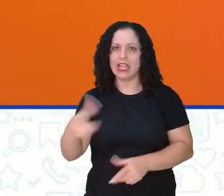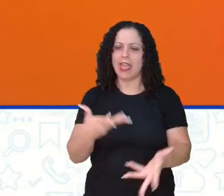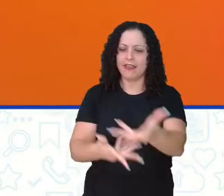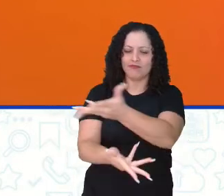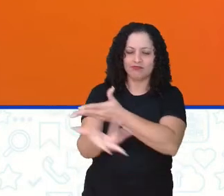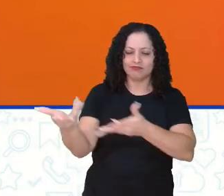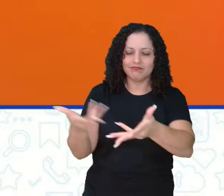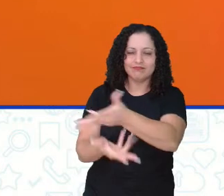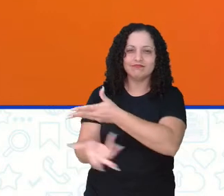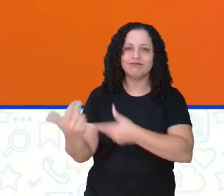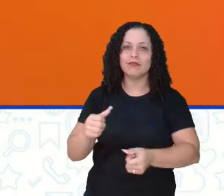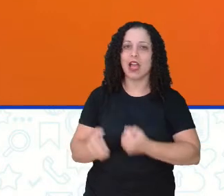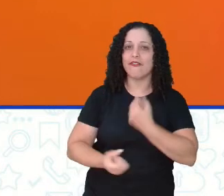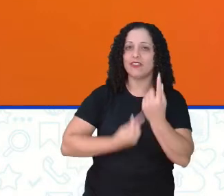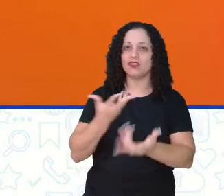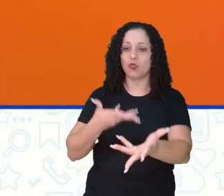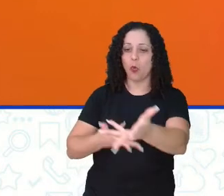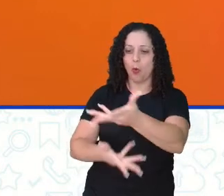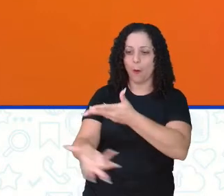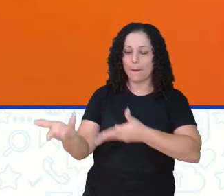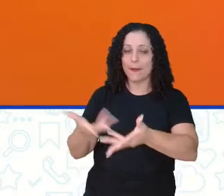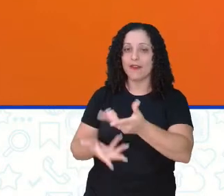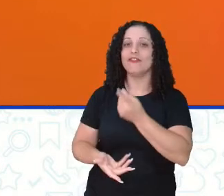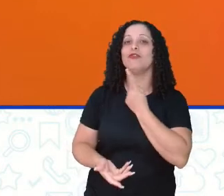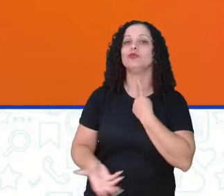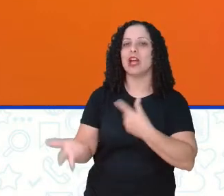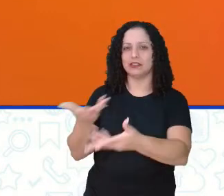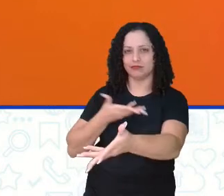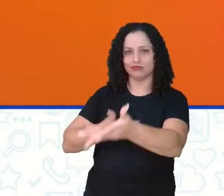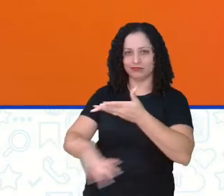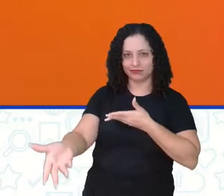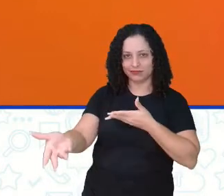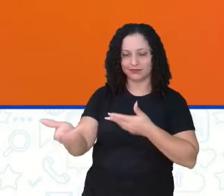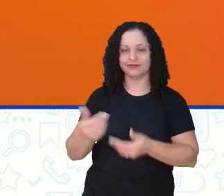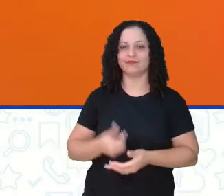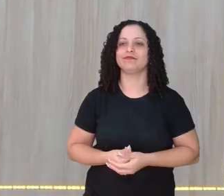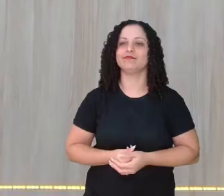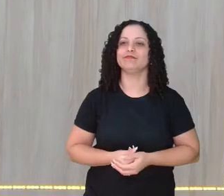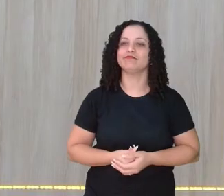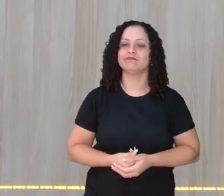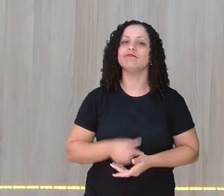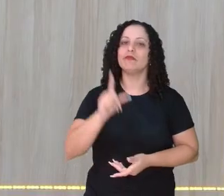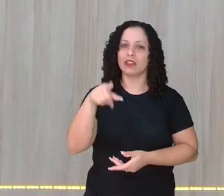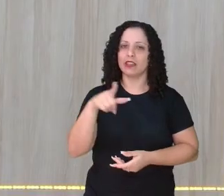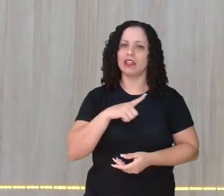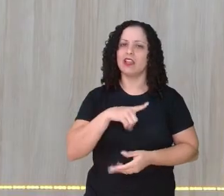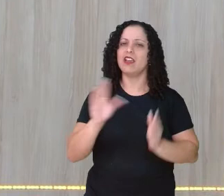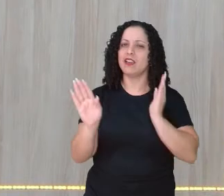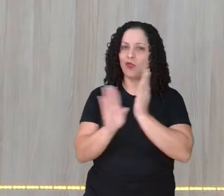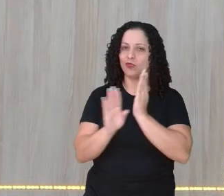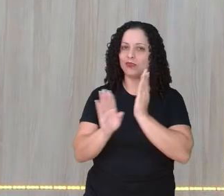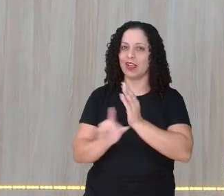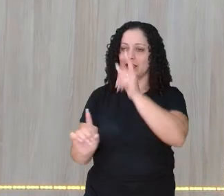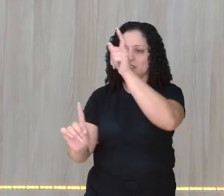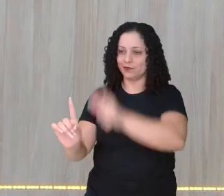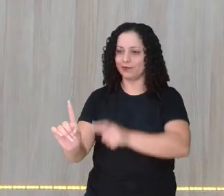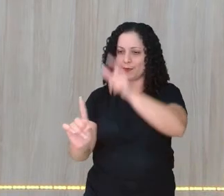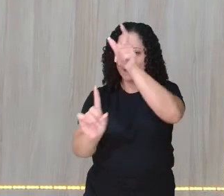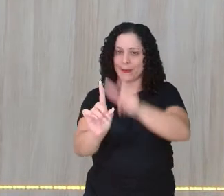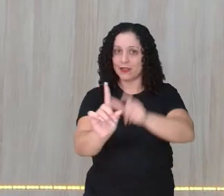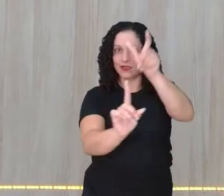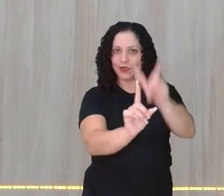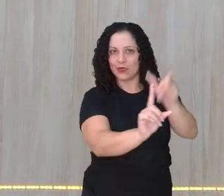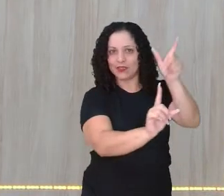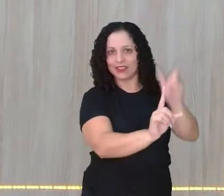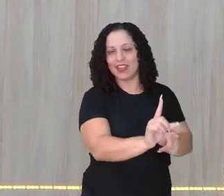e compartilha em algum nível o mesmo desejo que ele. Professora Camille, a gente encontra, né, geralmente esses personagens nas